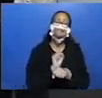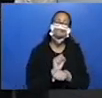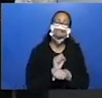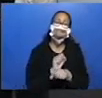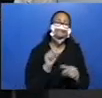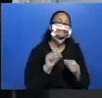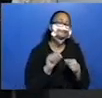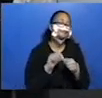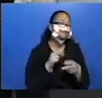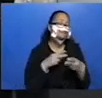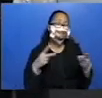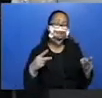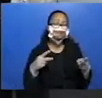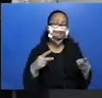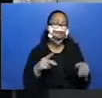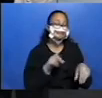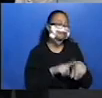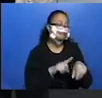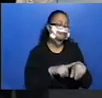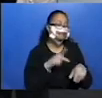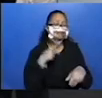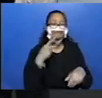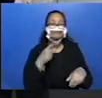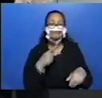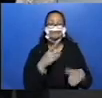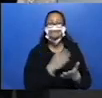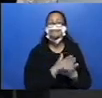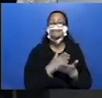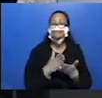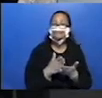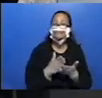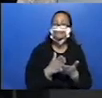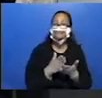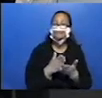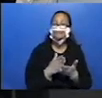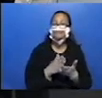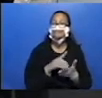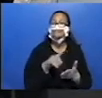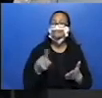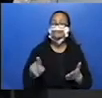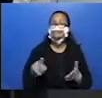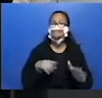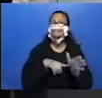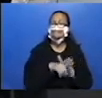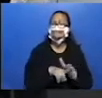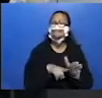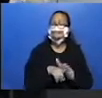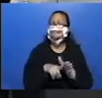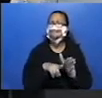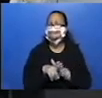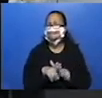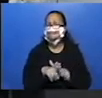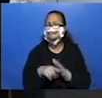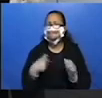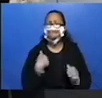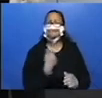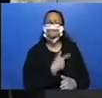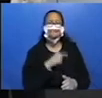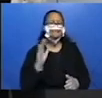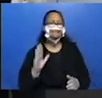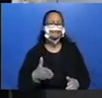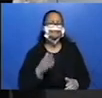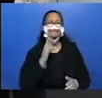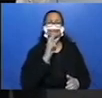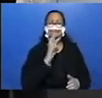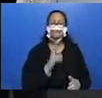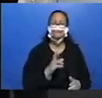alguma coisa e aí a hora que a professora fala, vamos começar, aí vocês começam a fazer perguntas que nós já respondemos.